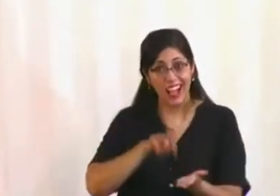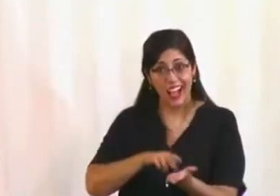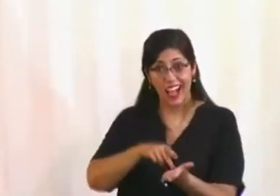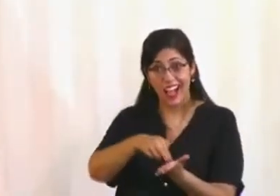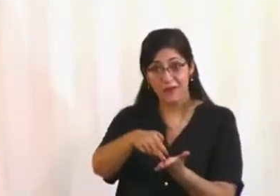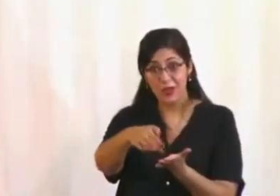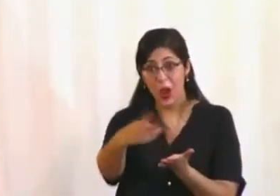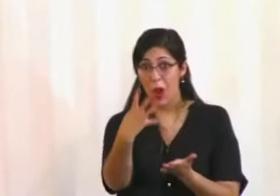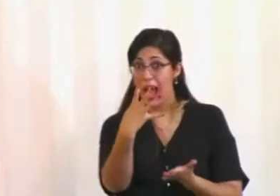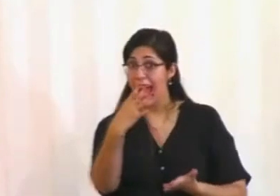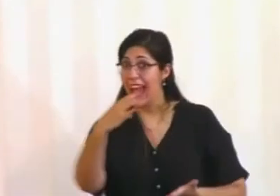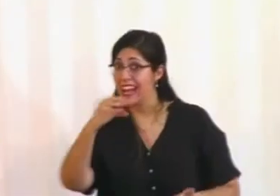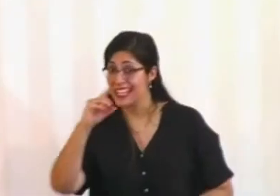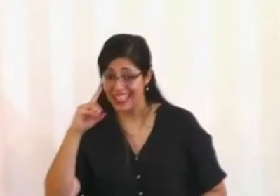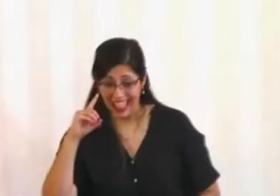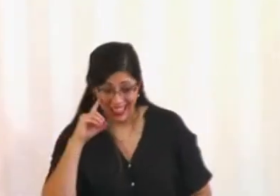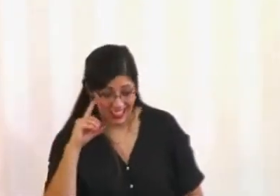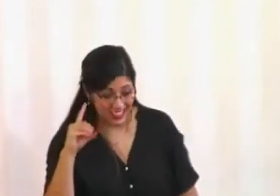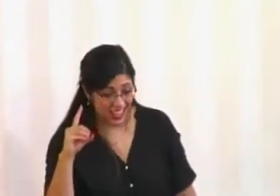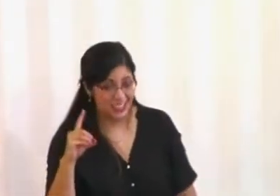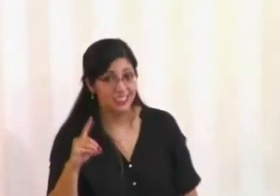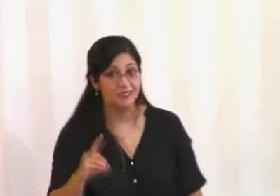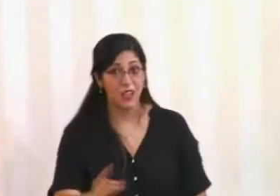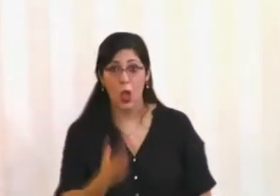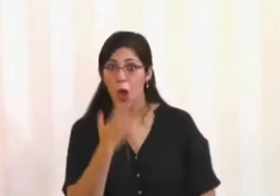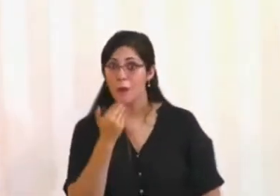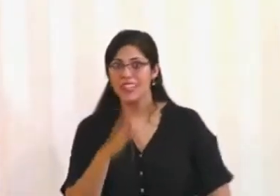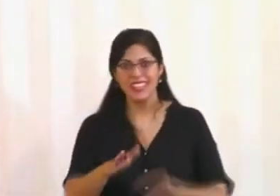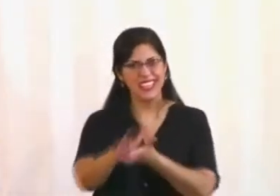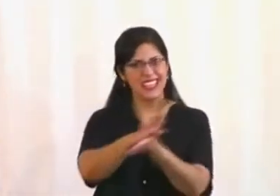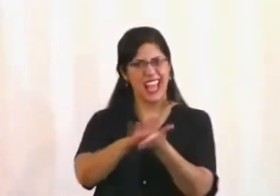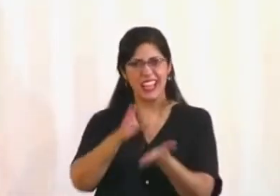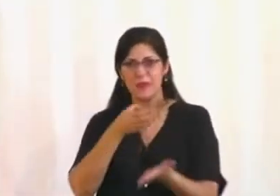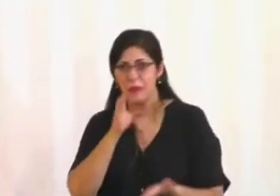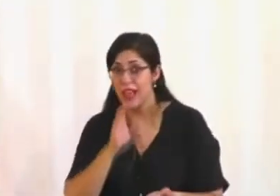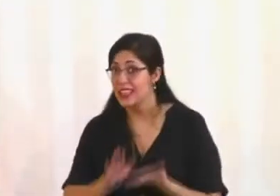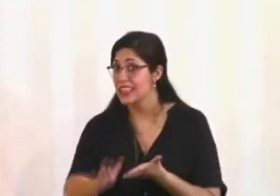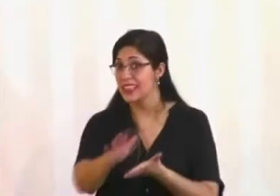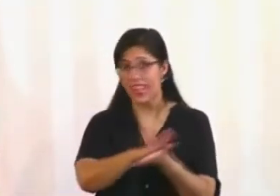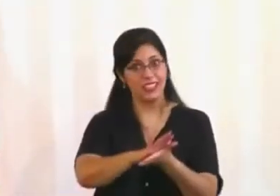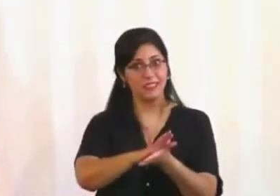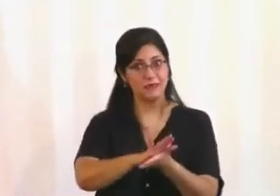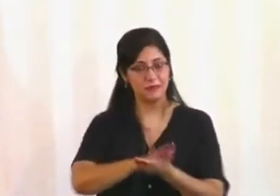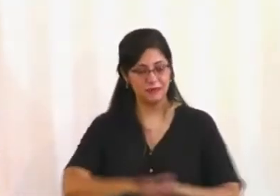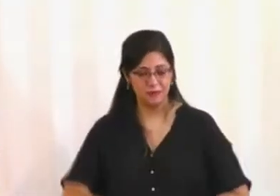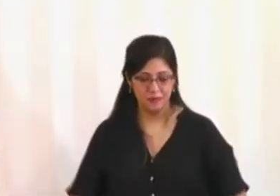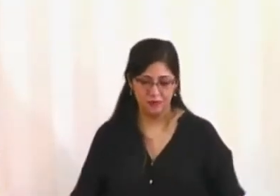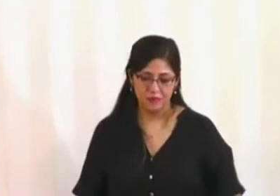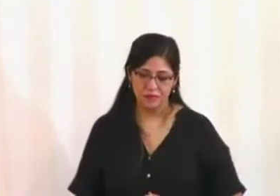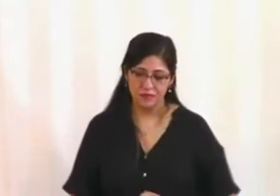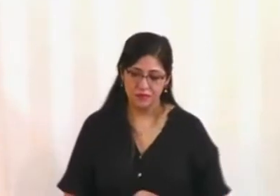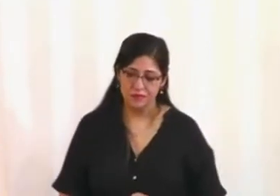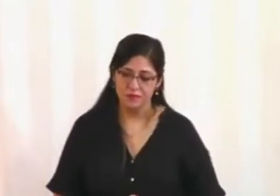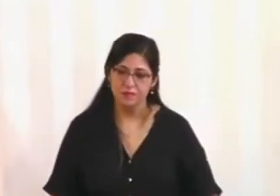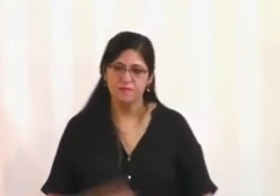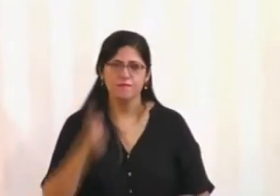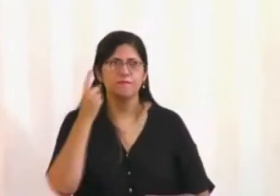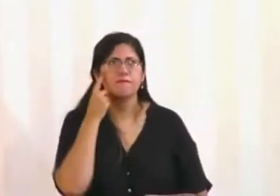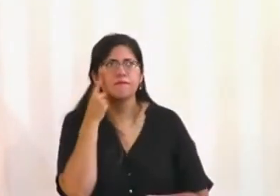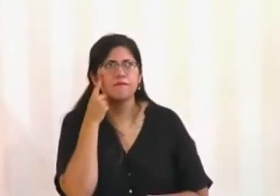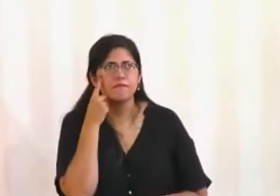caminhou 40 dias e 40 noites, sem comer, sem beber. Nos faz lembrar outro personagem na